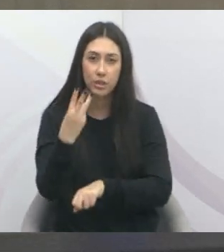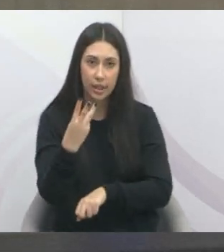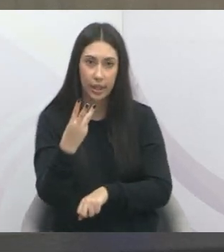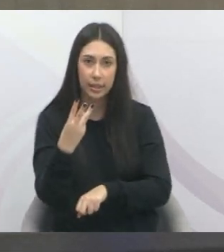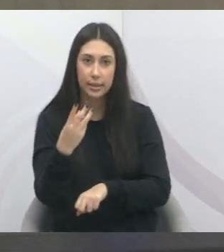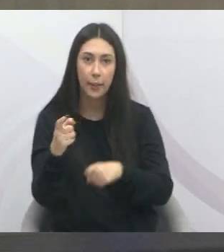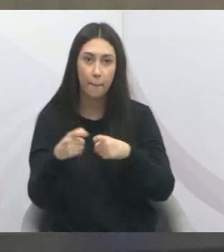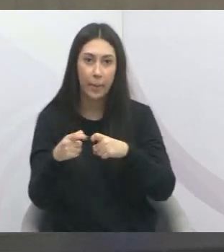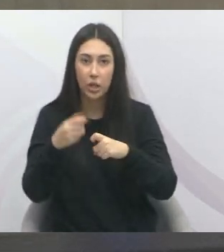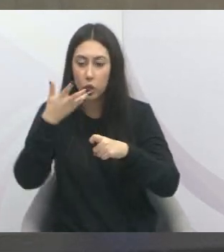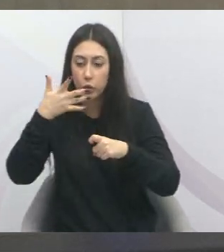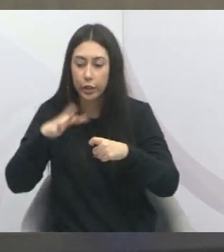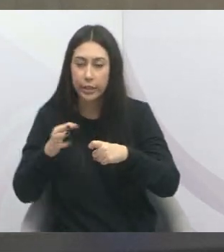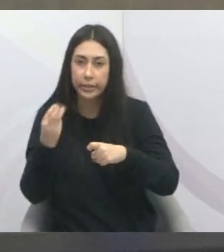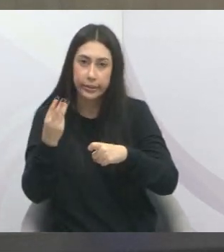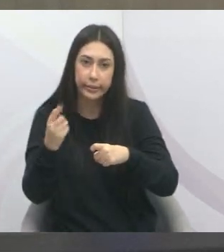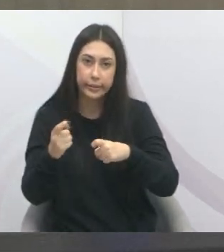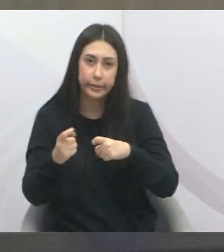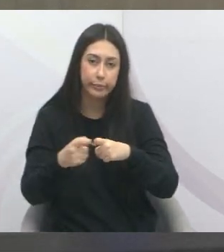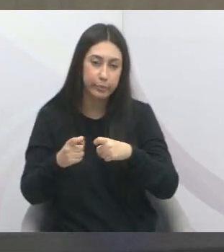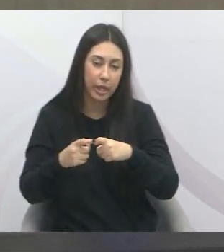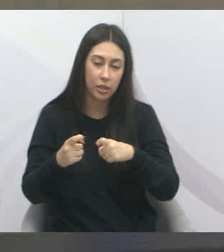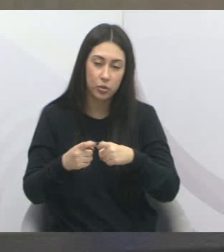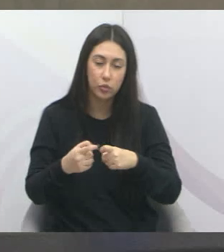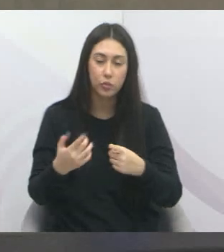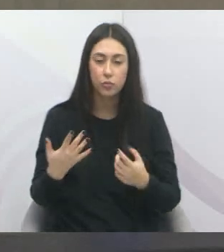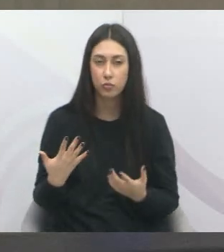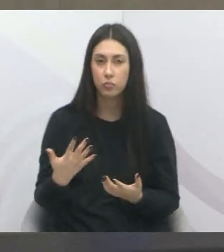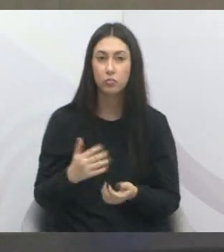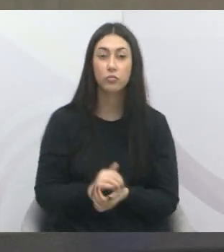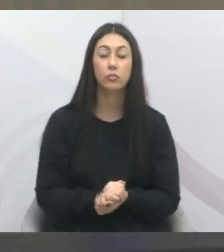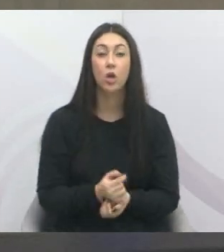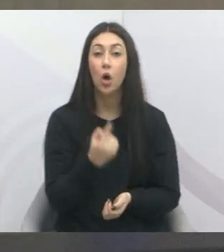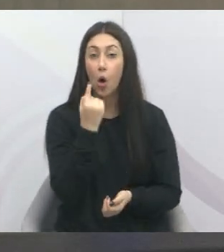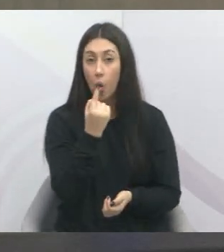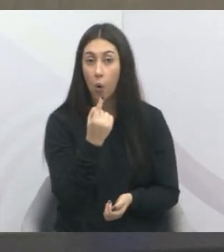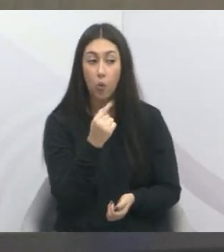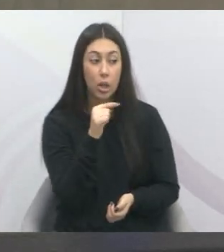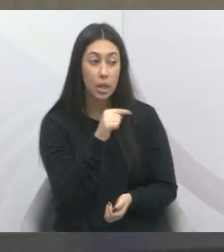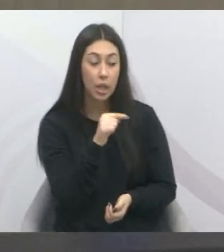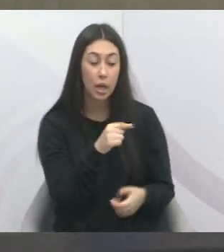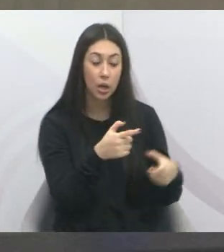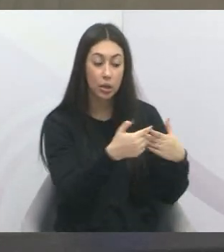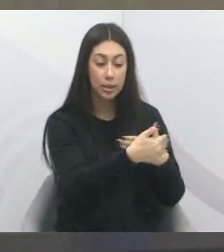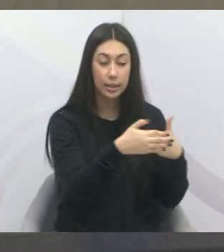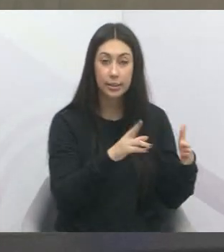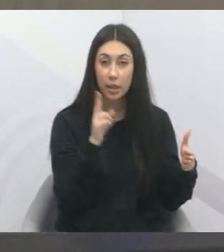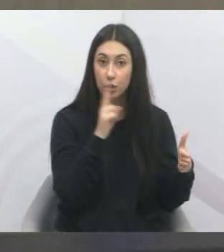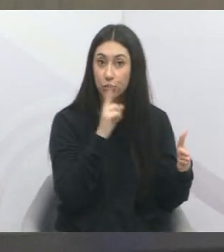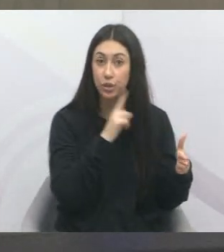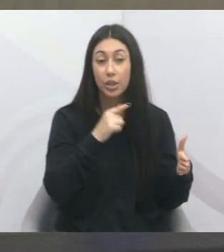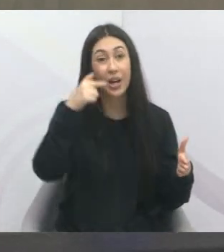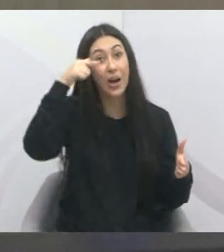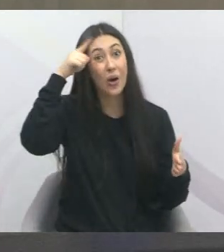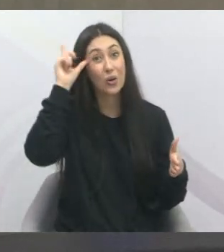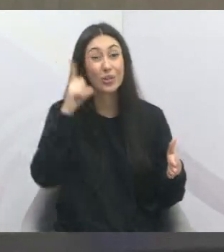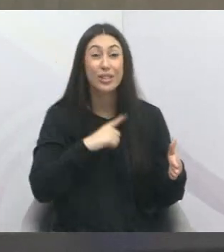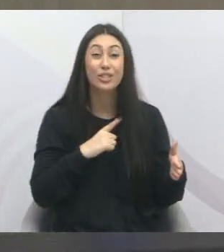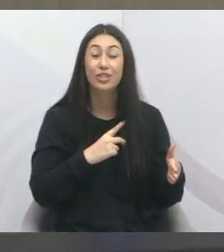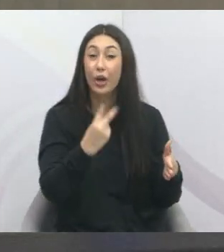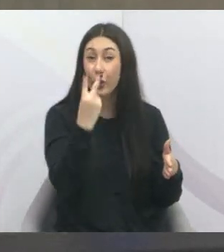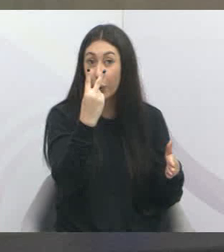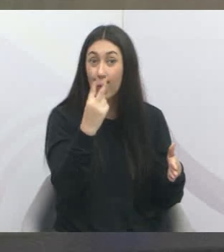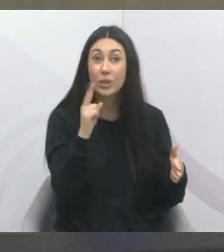que acontece? Um médico fica na emergência, na sala de emergência. Ontem tinham 2 emergências. No começo do